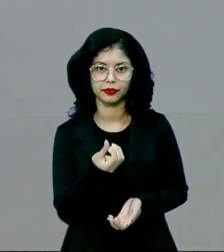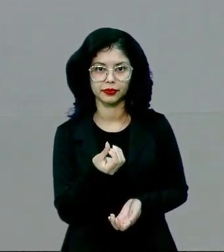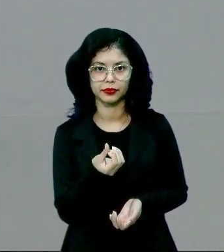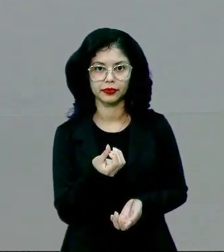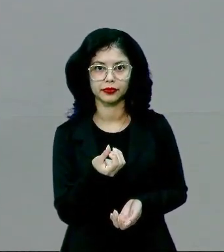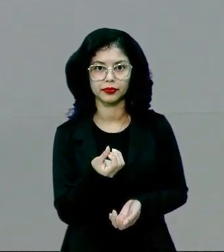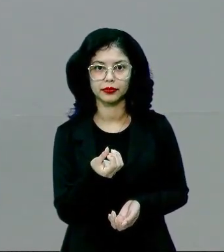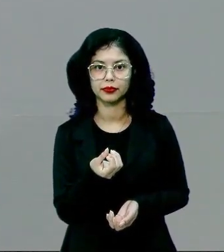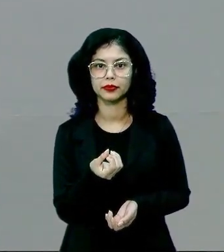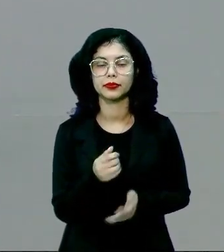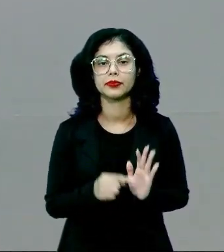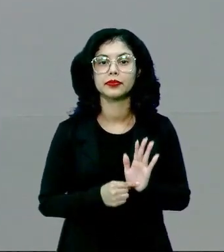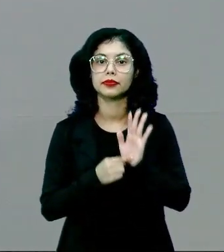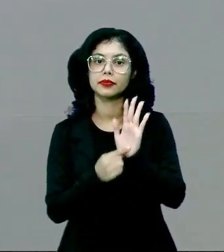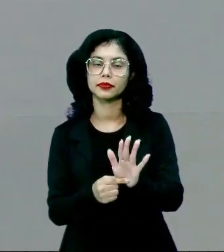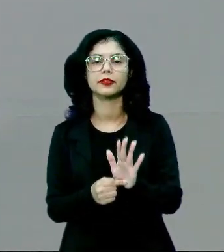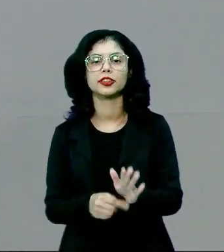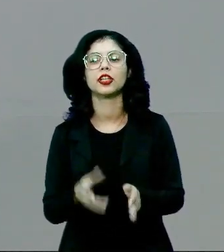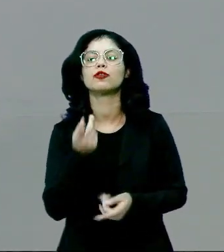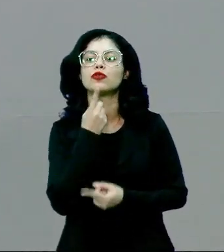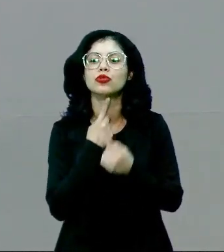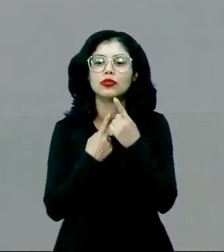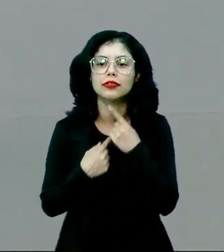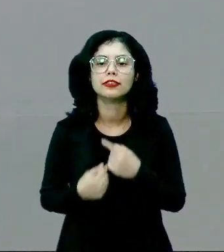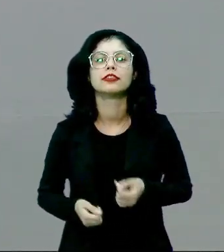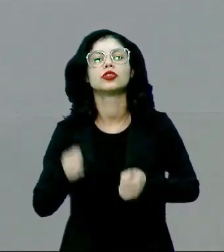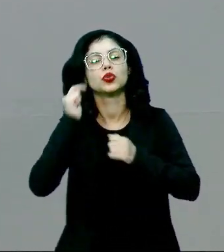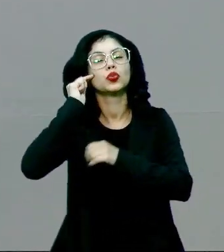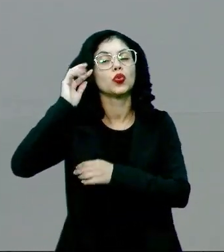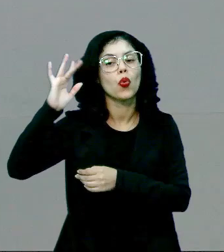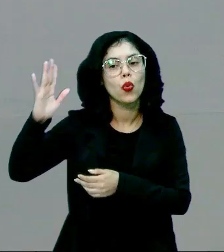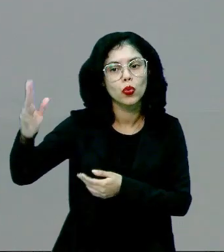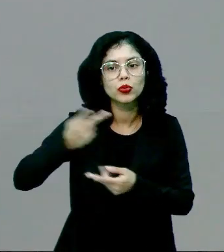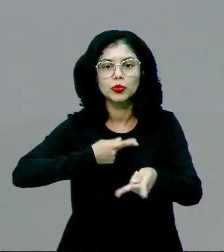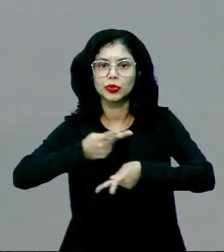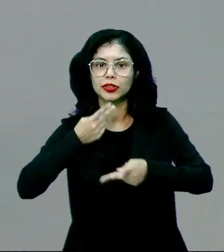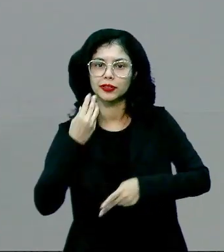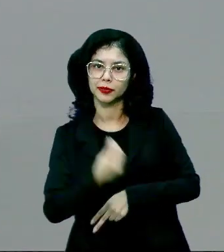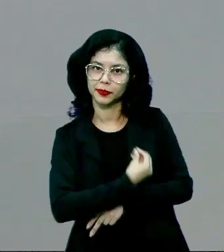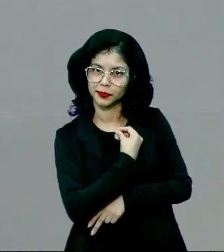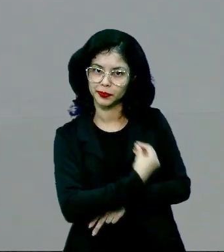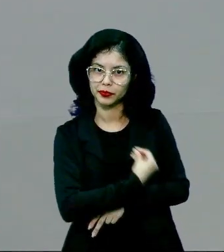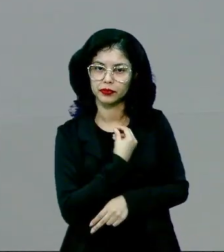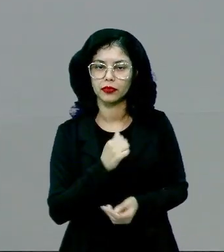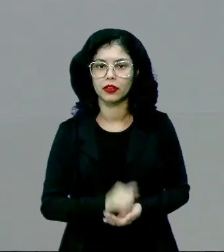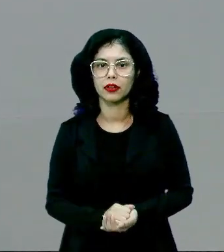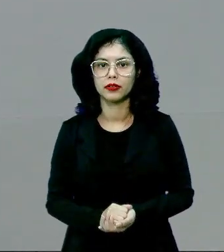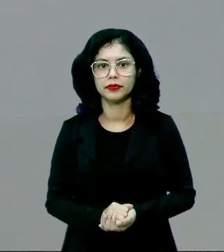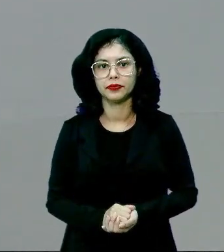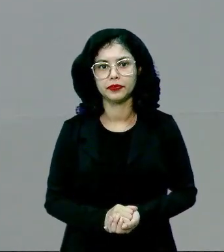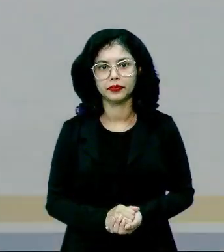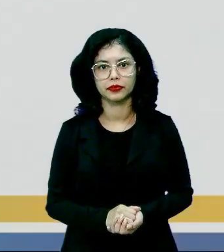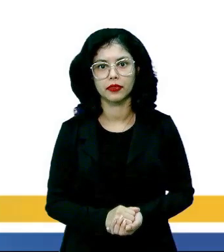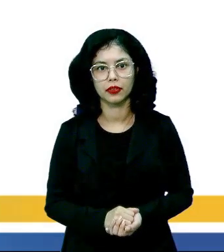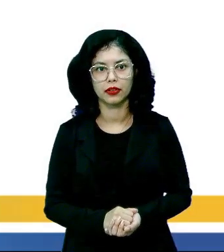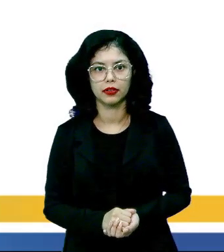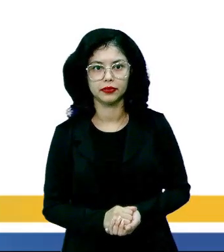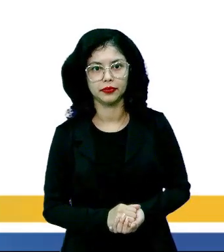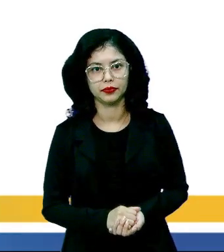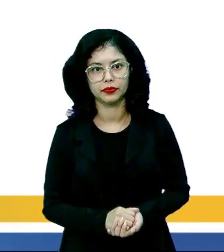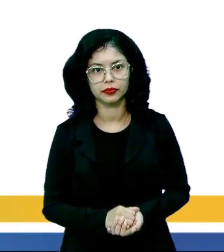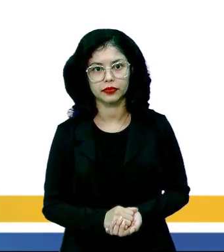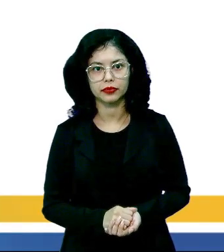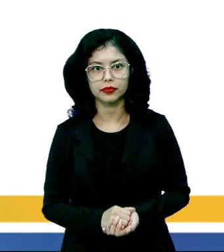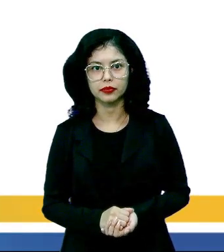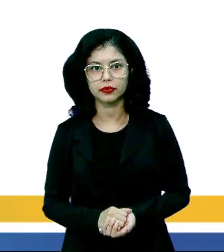anos ele revelou o seu interesse seu escritor seus sonhos seu projeto de vida alternativa a ou que